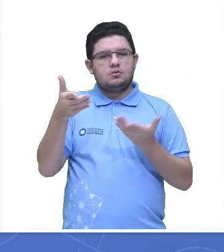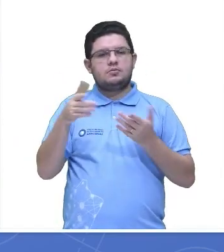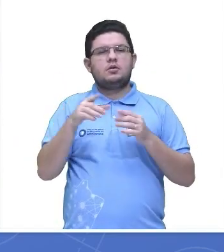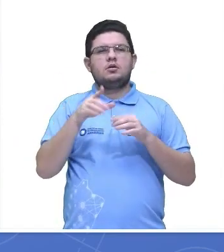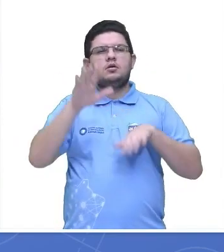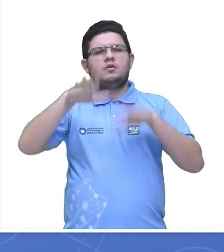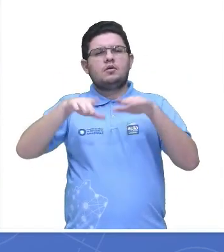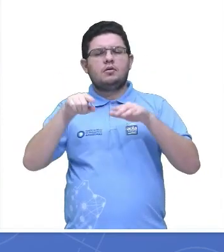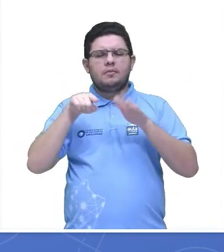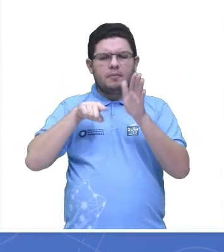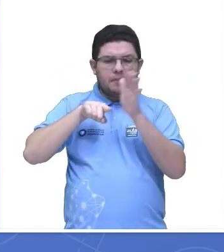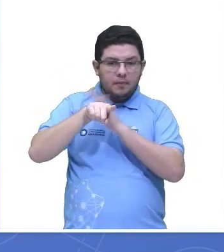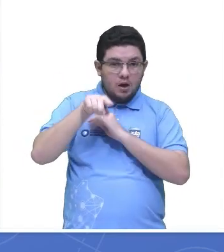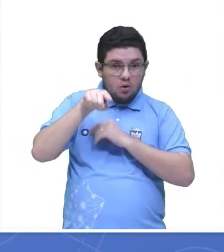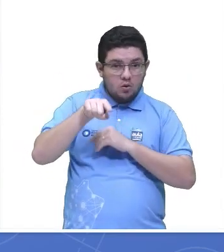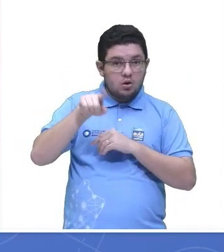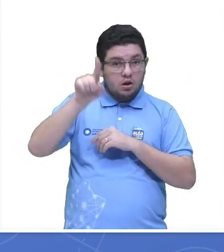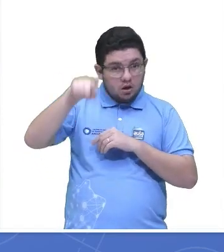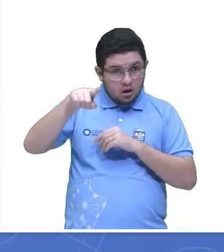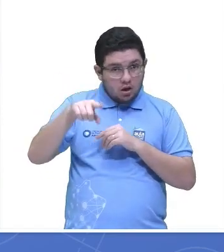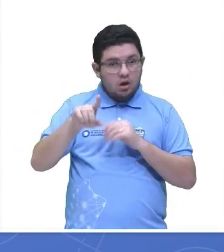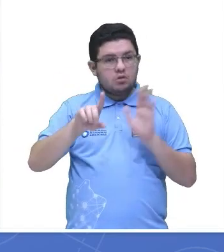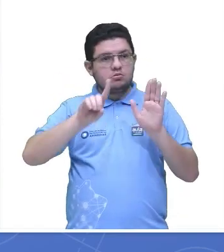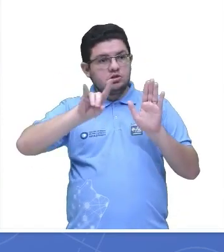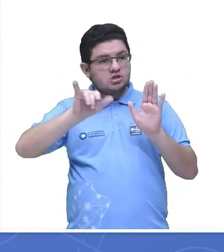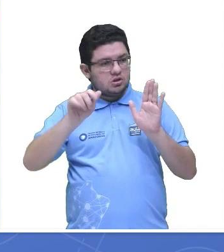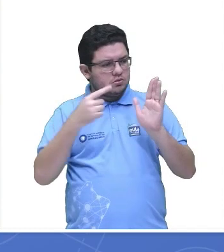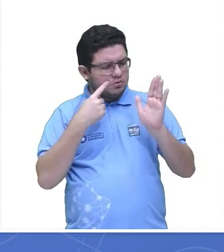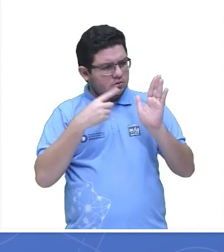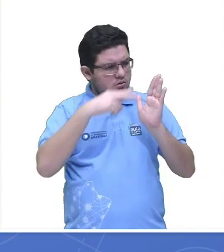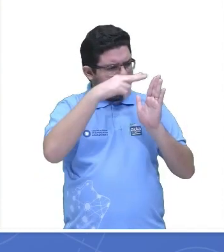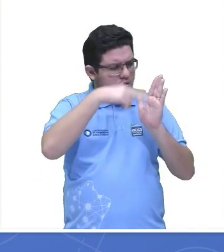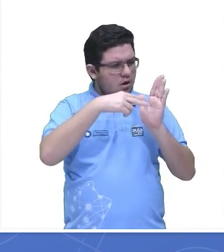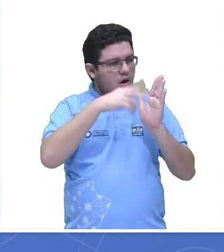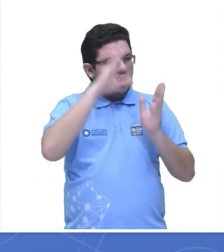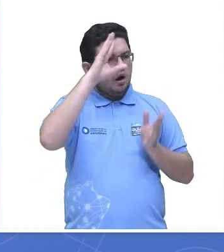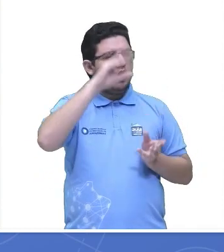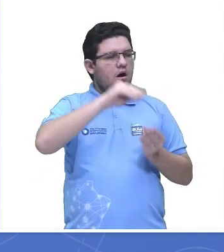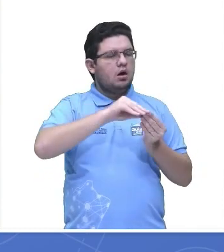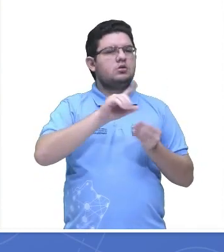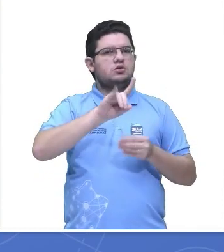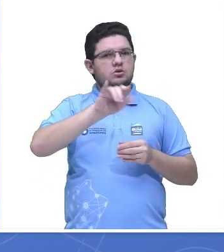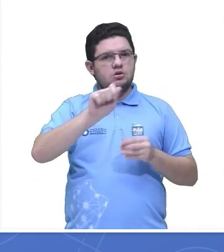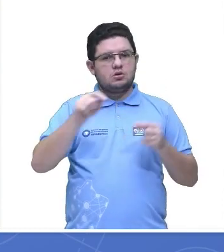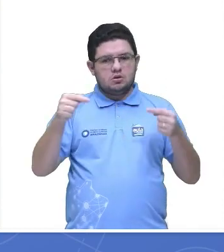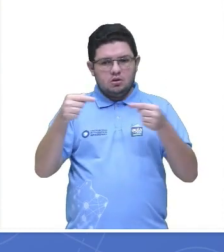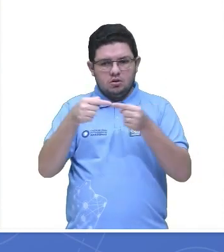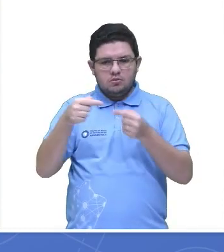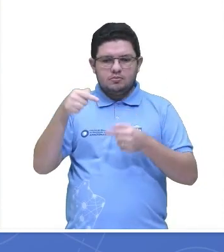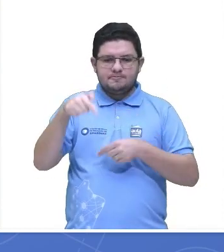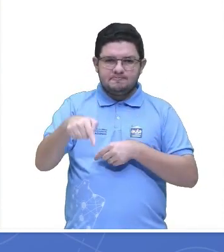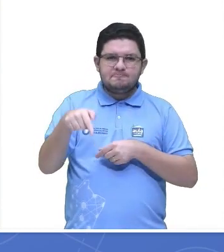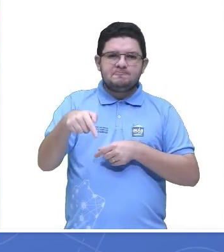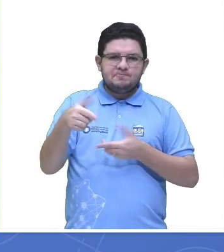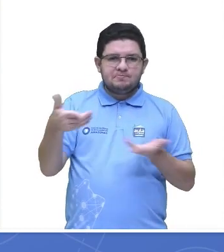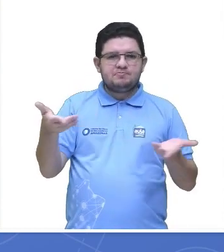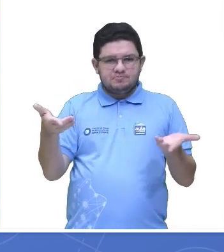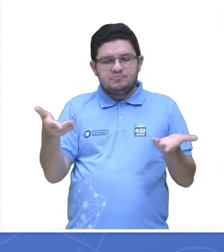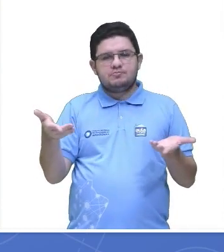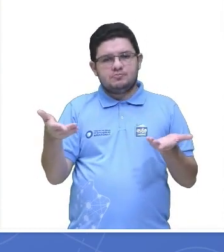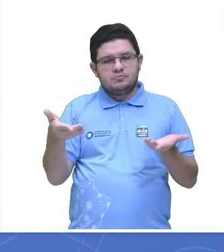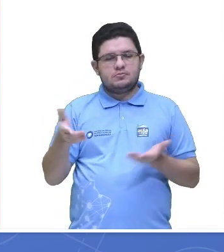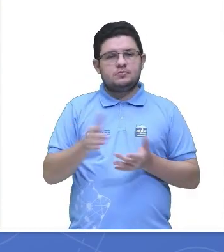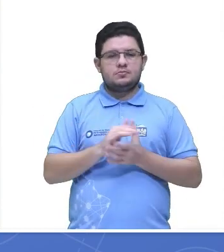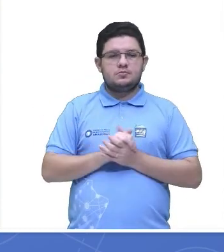exemplo. O que aconteceu em determinada data? Aí você vai olhar o texto, vai encontrar essa data e vai identificar a resposta ao redor